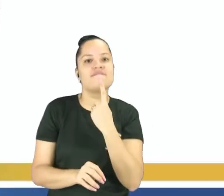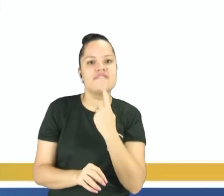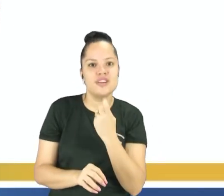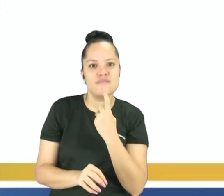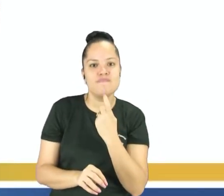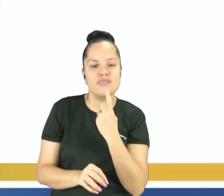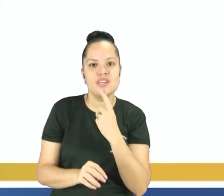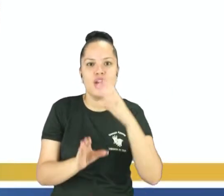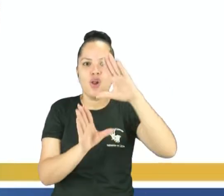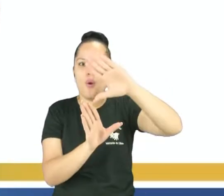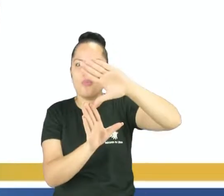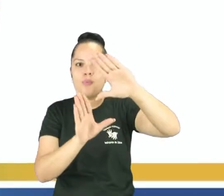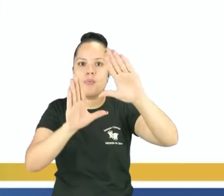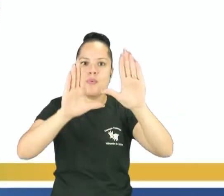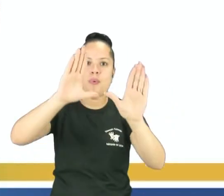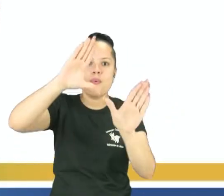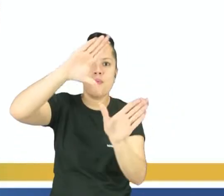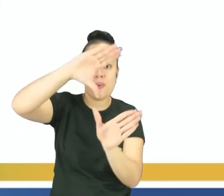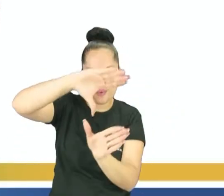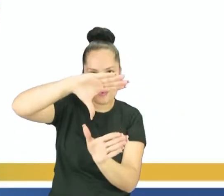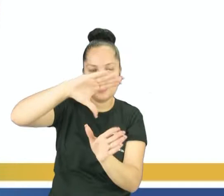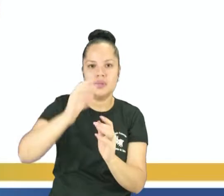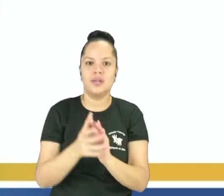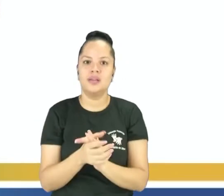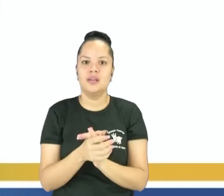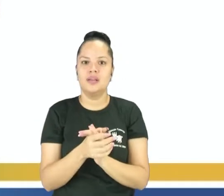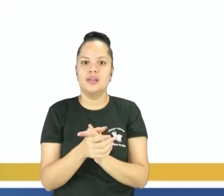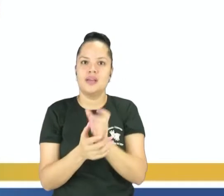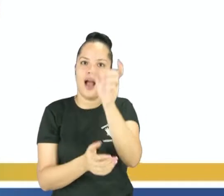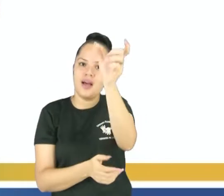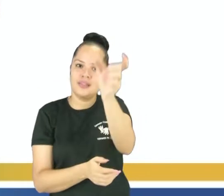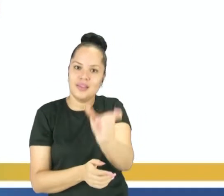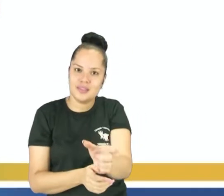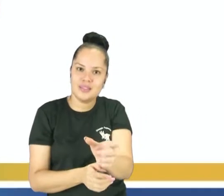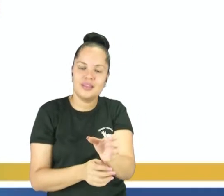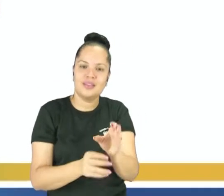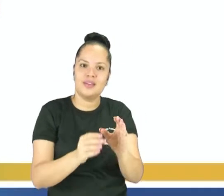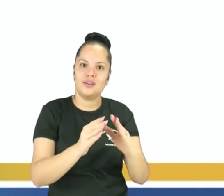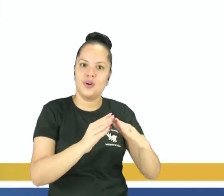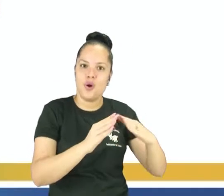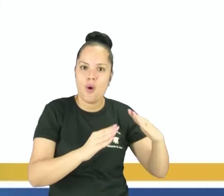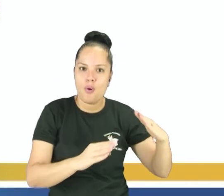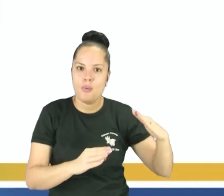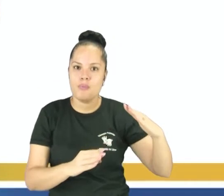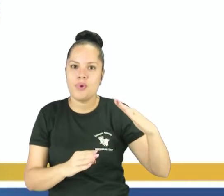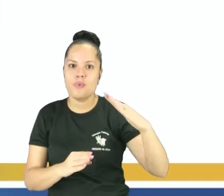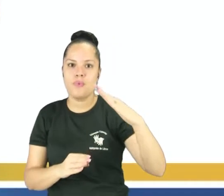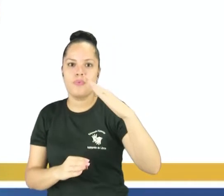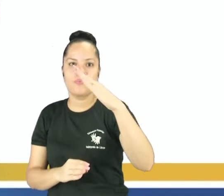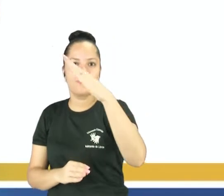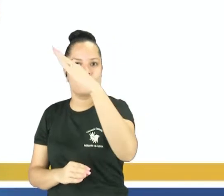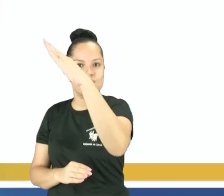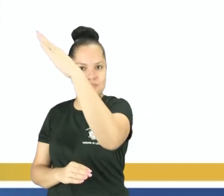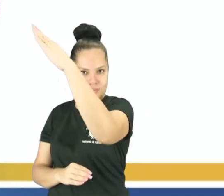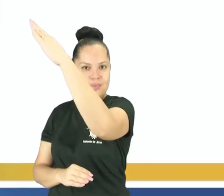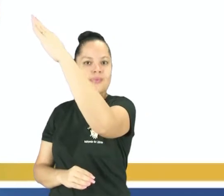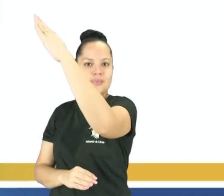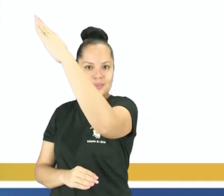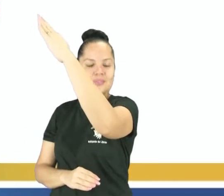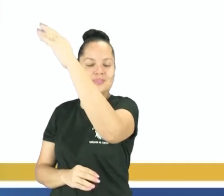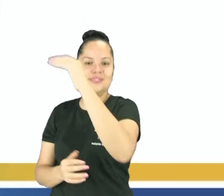entre aspas, rodando. Na terceira imagem a bolinha amarela ela está transladando, ela